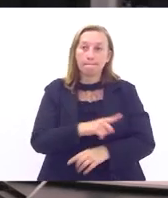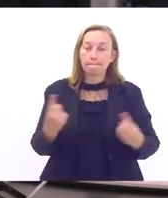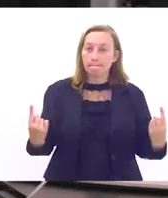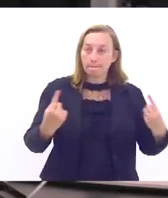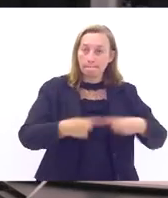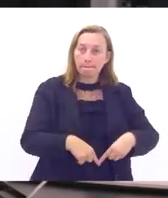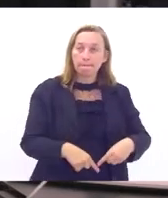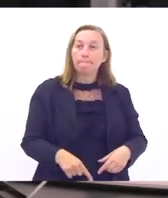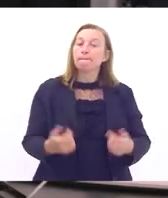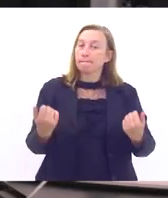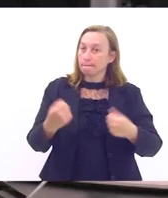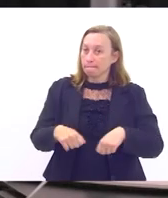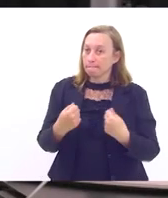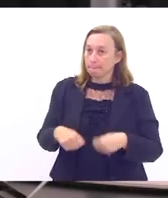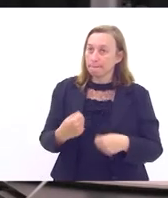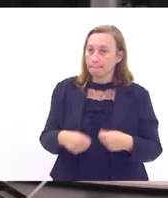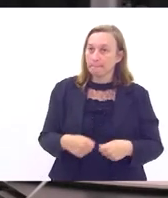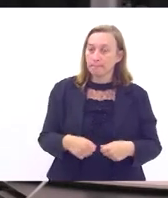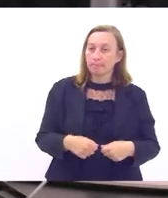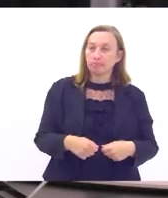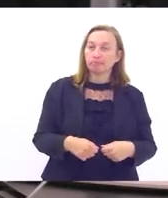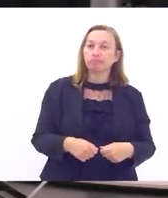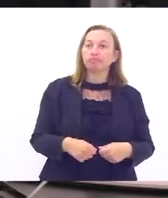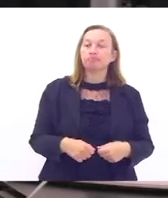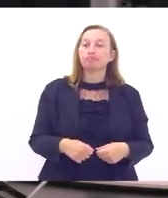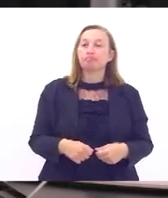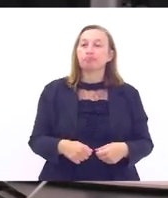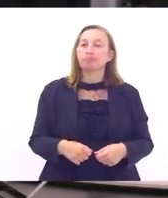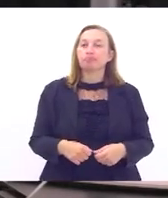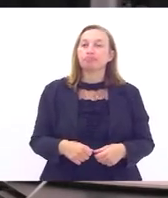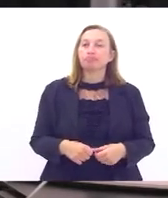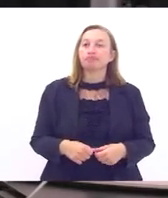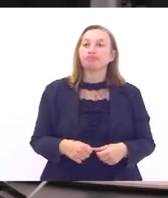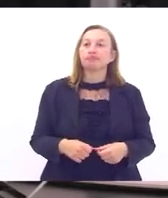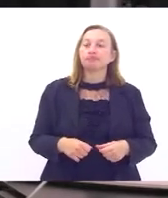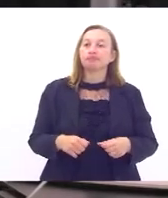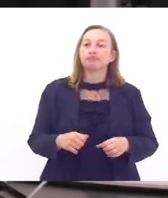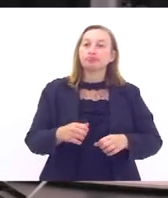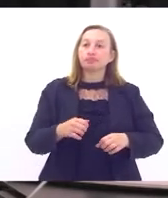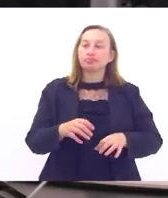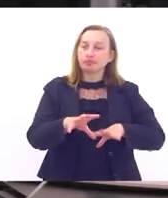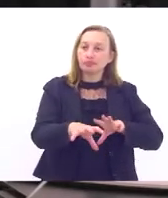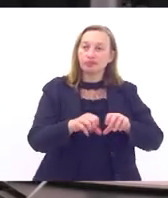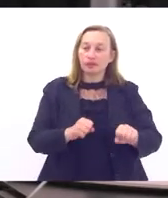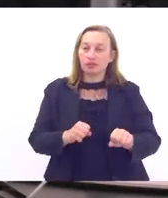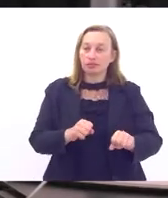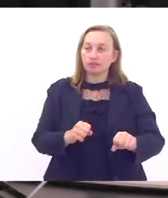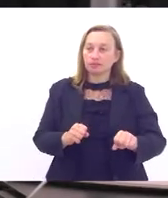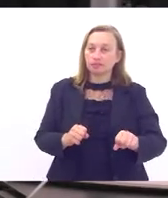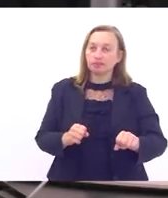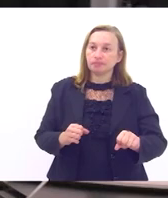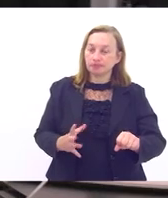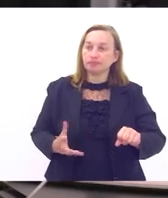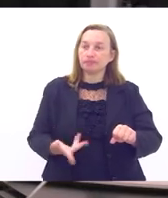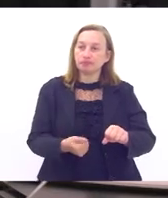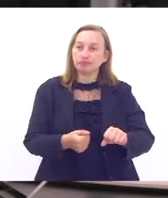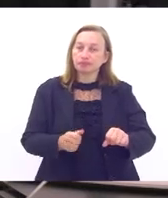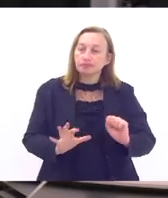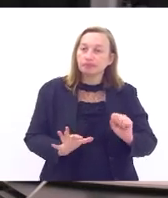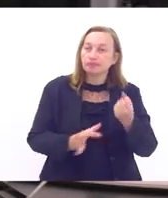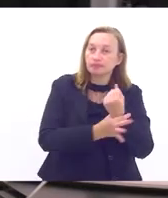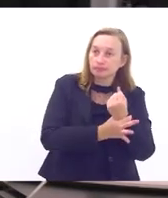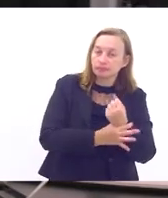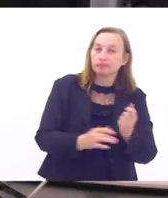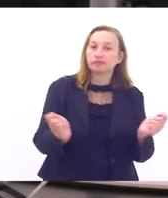desafio que a gente precisa ainda ter uma série de qualificações, no sentido de garantir que